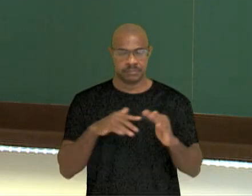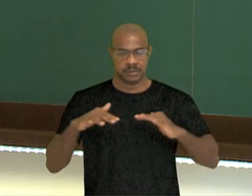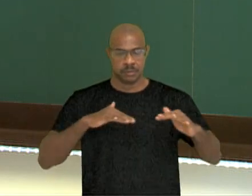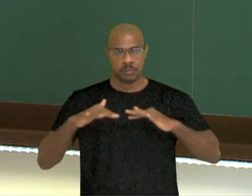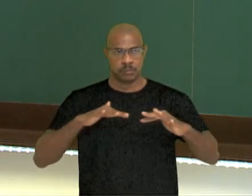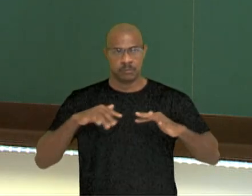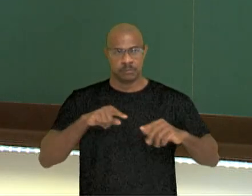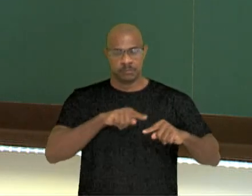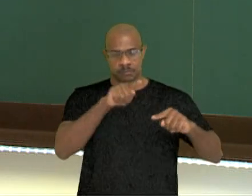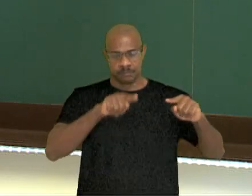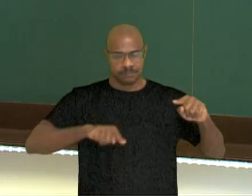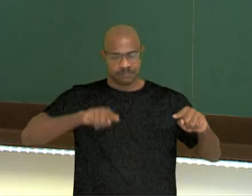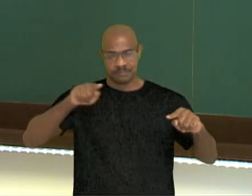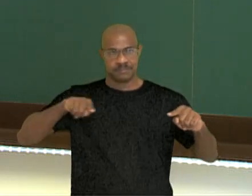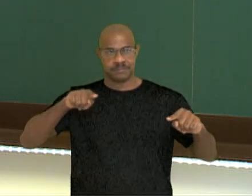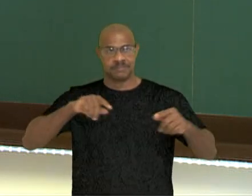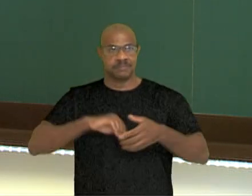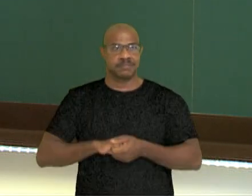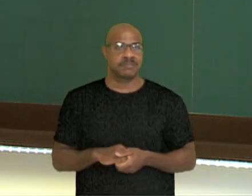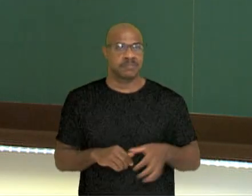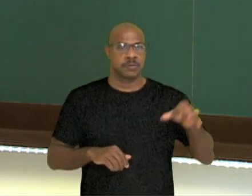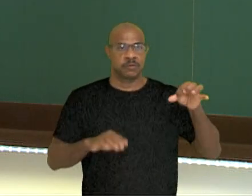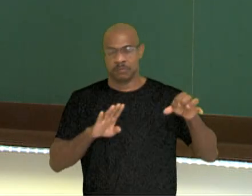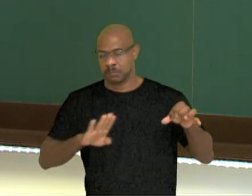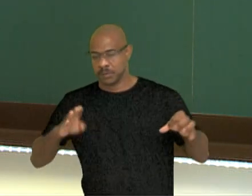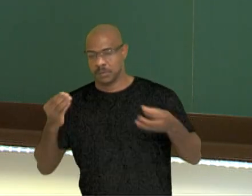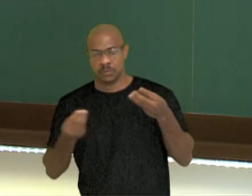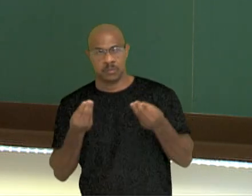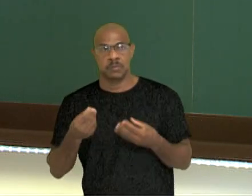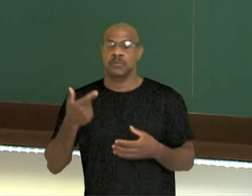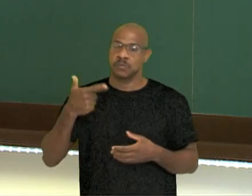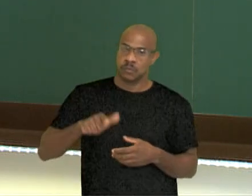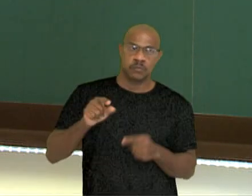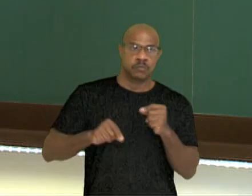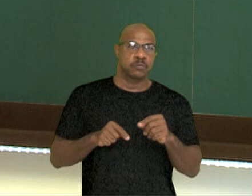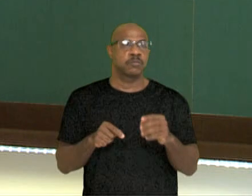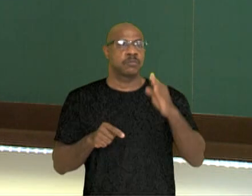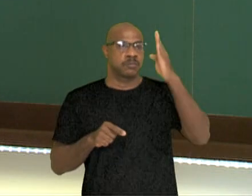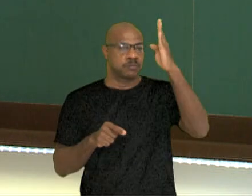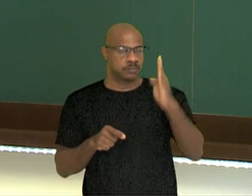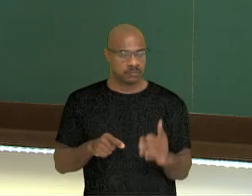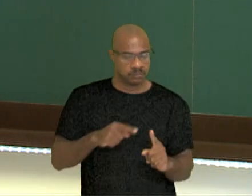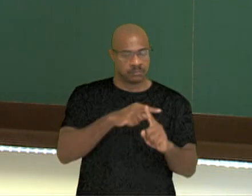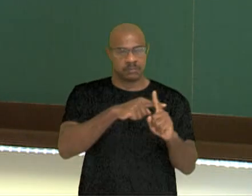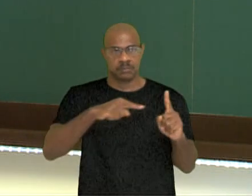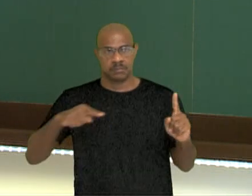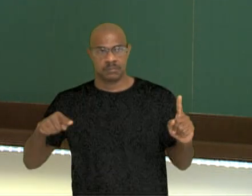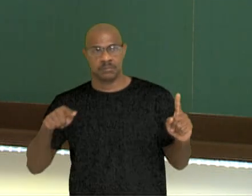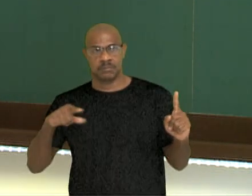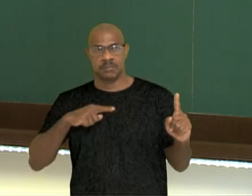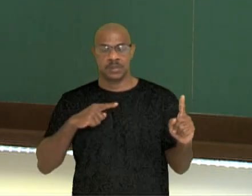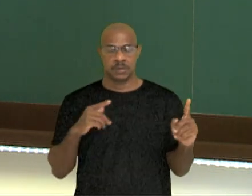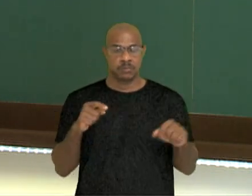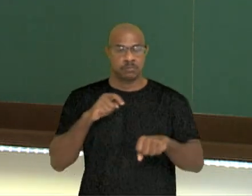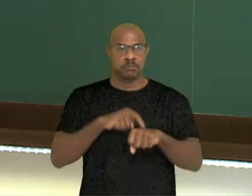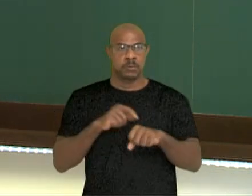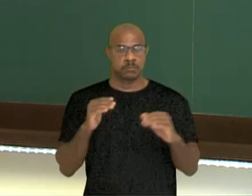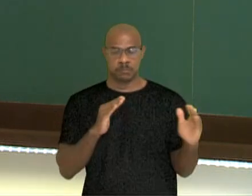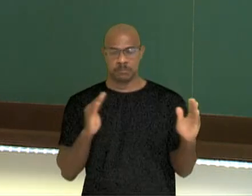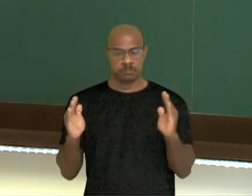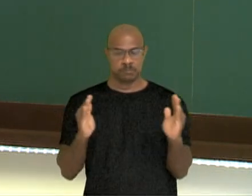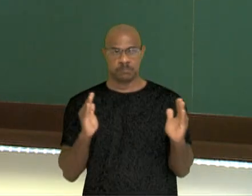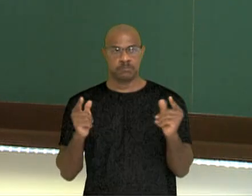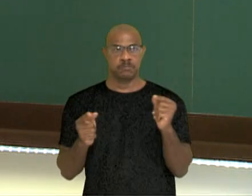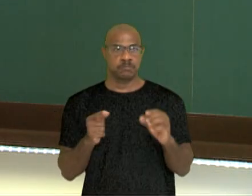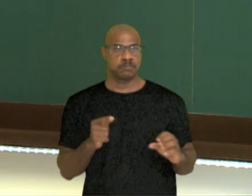de um determinado móvel B. E aqui, mais uma vez, né, no eixo X, nós temos a representação do tempo, e nesse caso ela vai